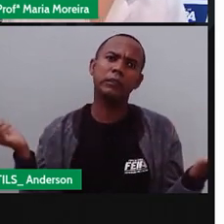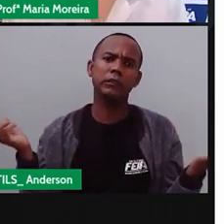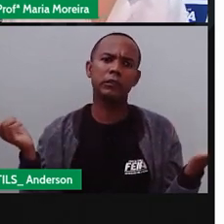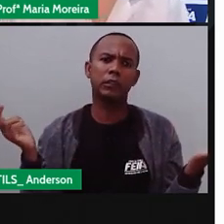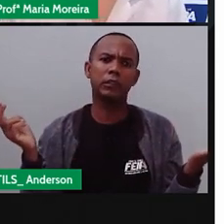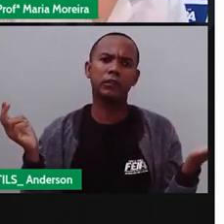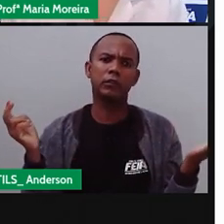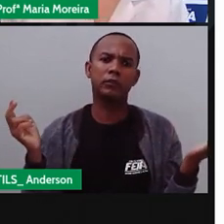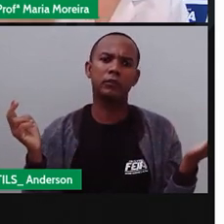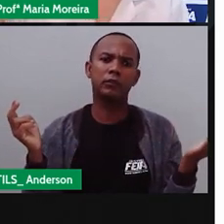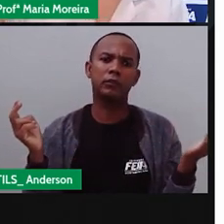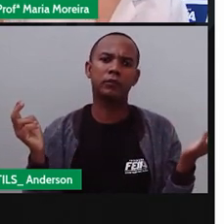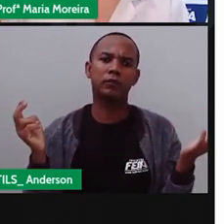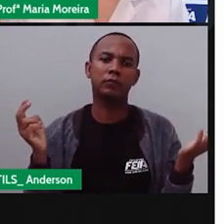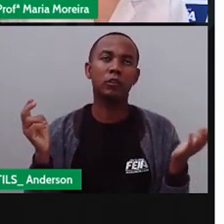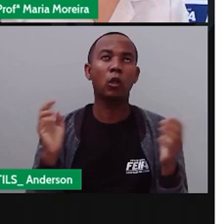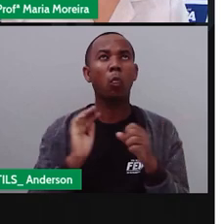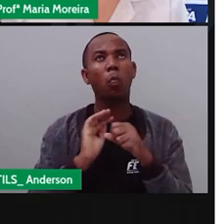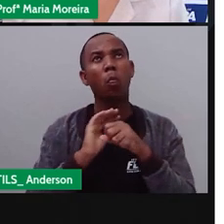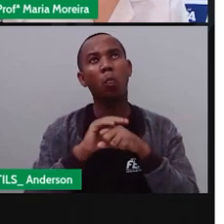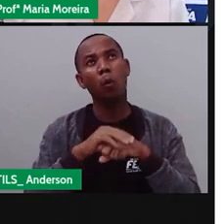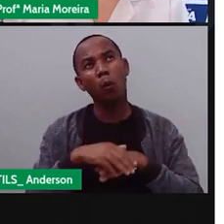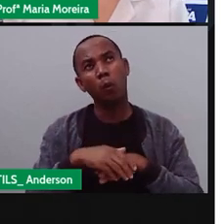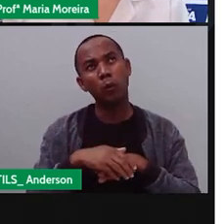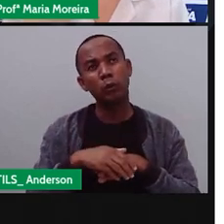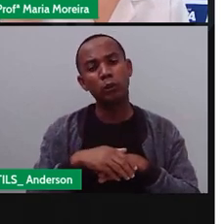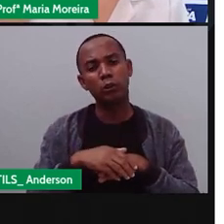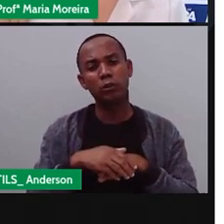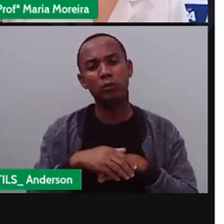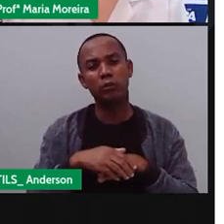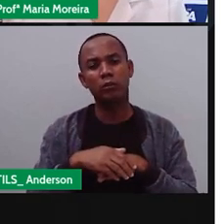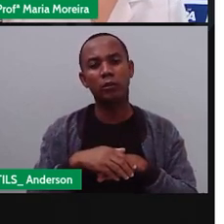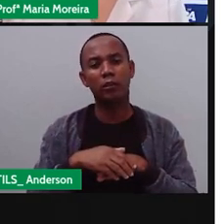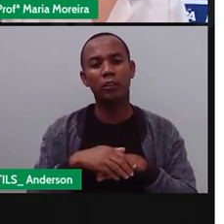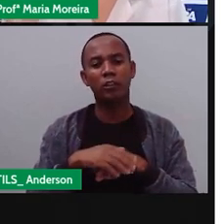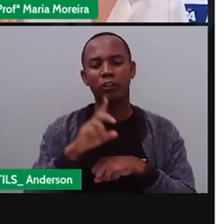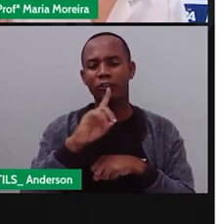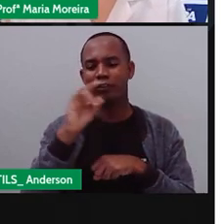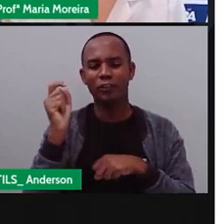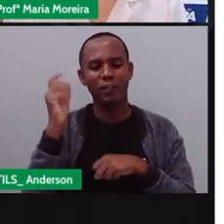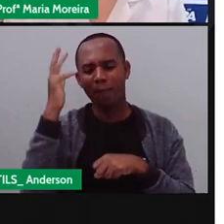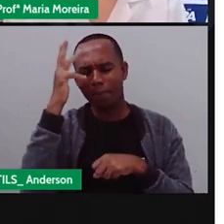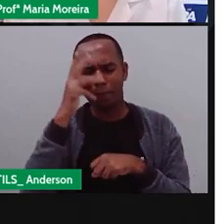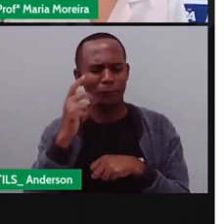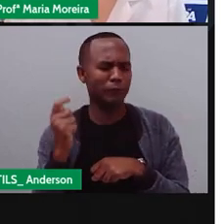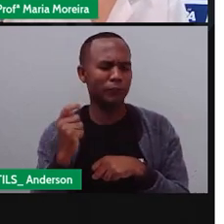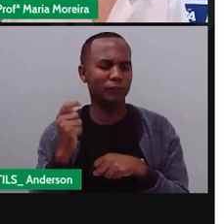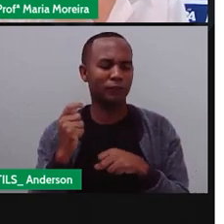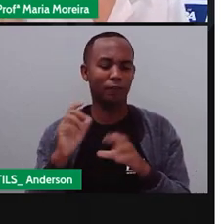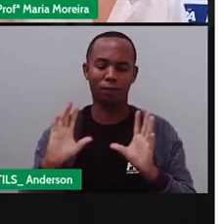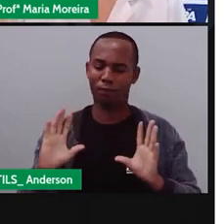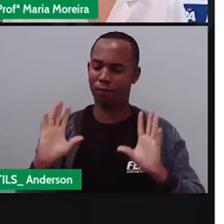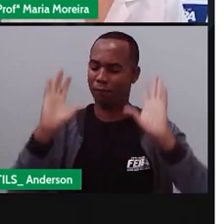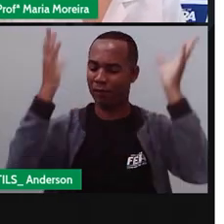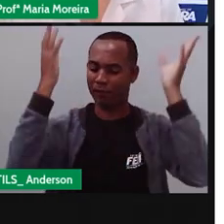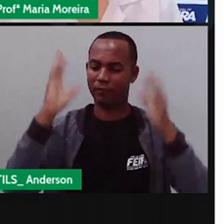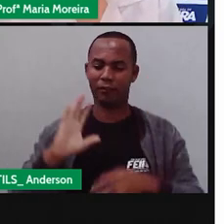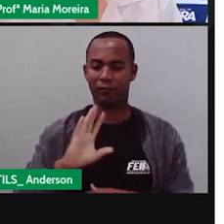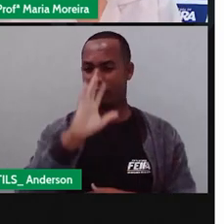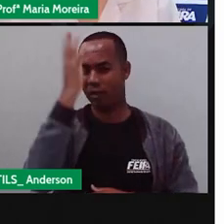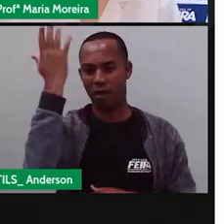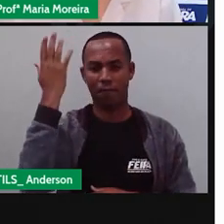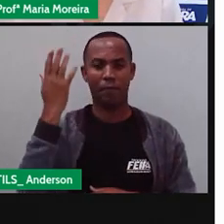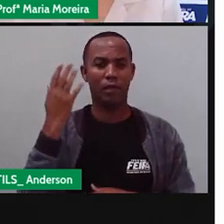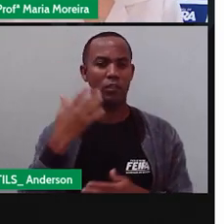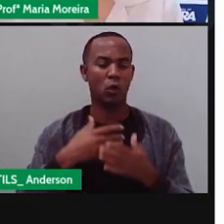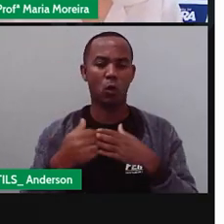manhã, certa noite, né? Um belo dia, numa festa. Eu posso utilizar